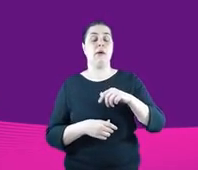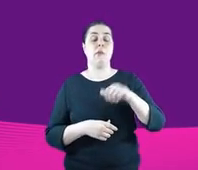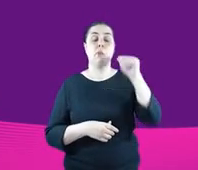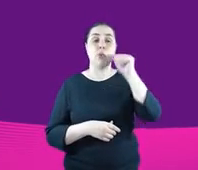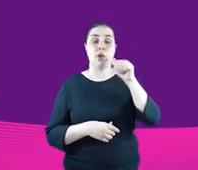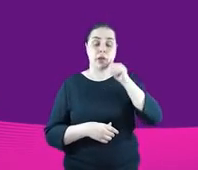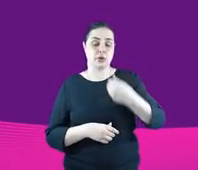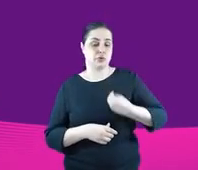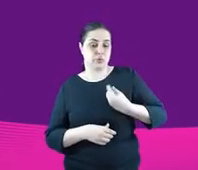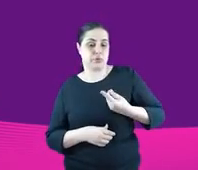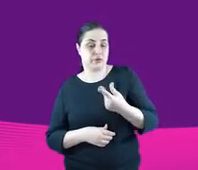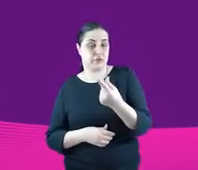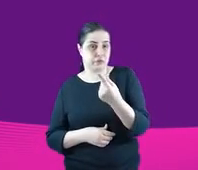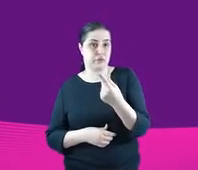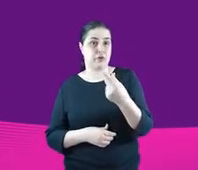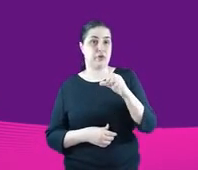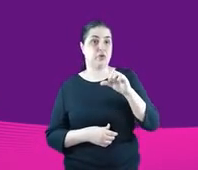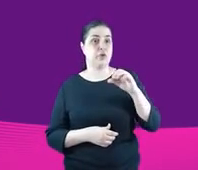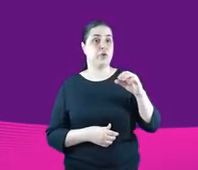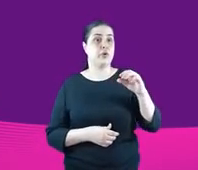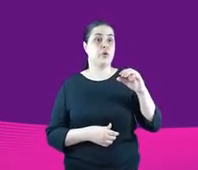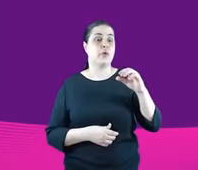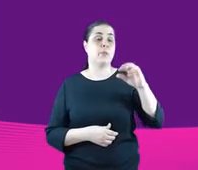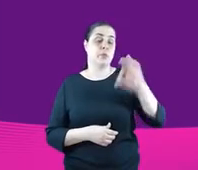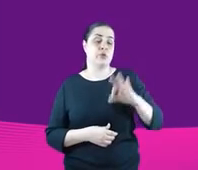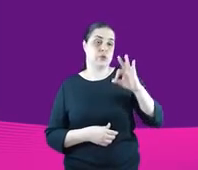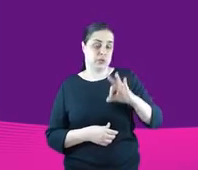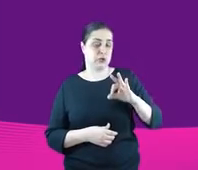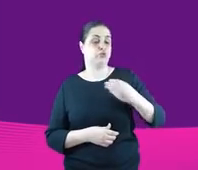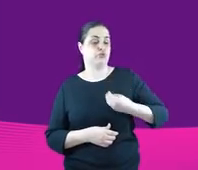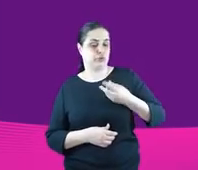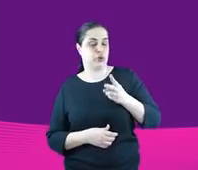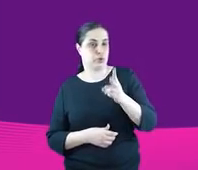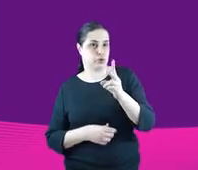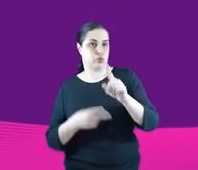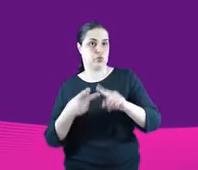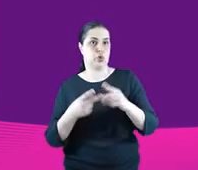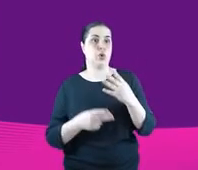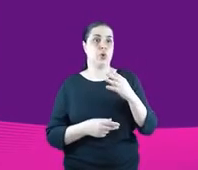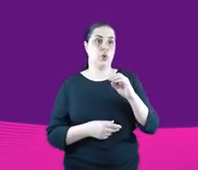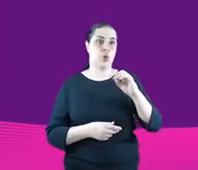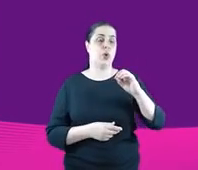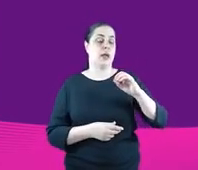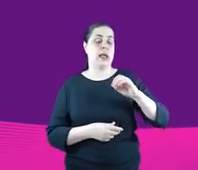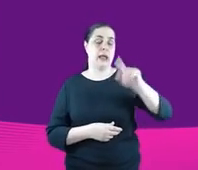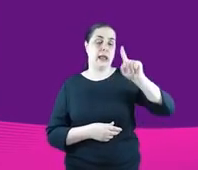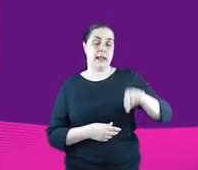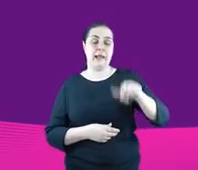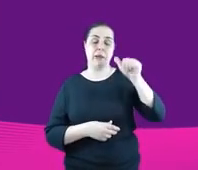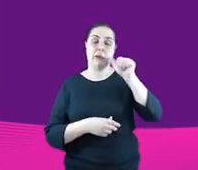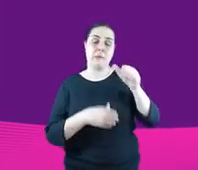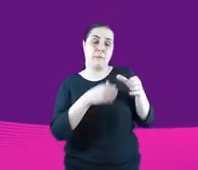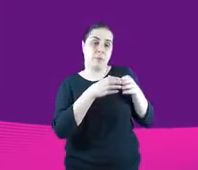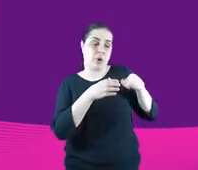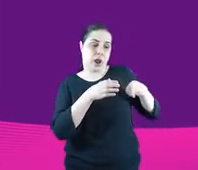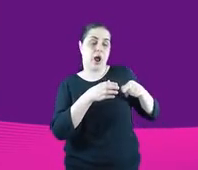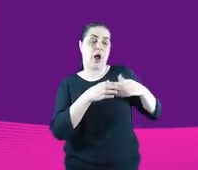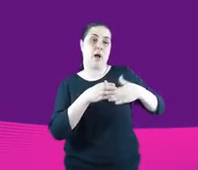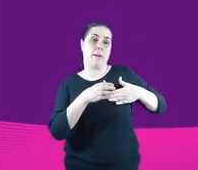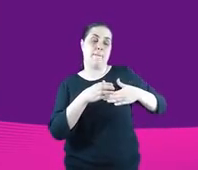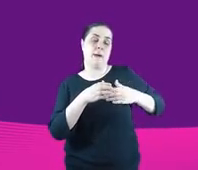de 41% dessas mulheres tiveram câncer de mama, tá? Fatores, então, que